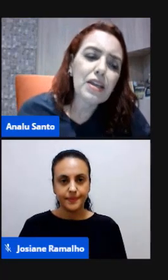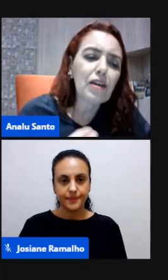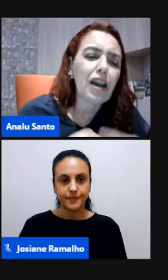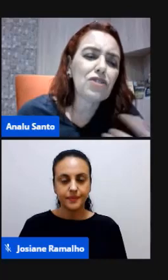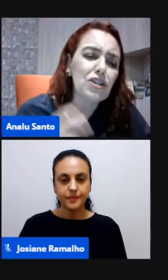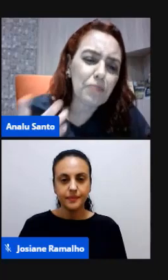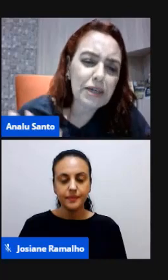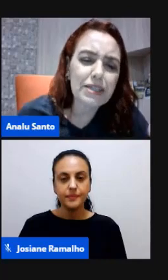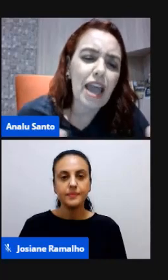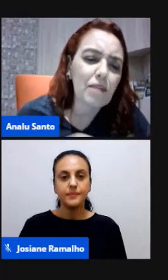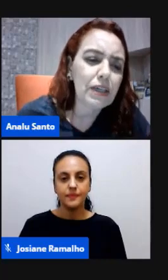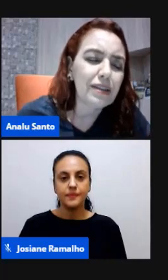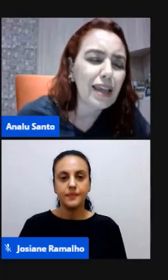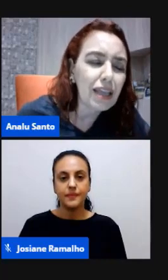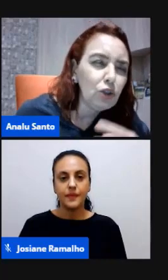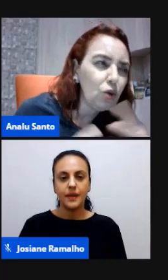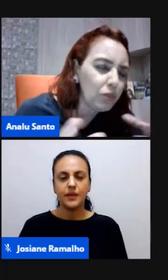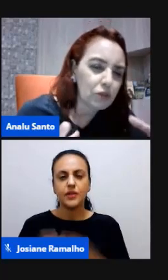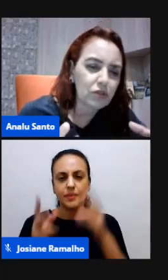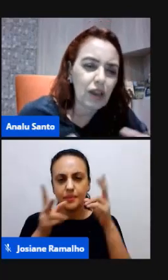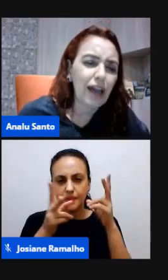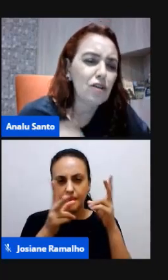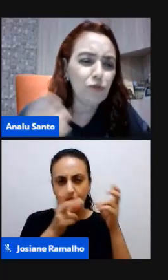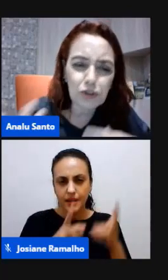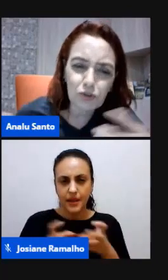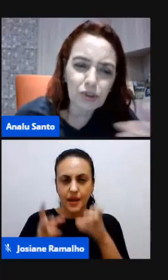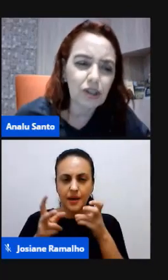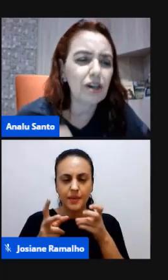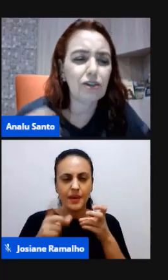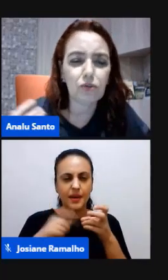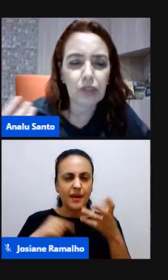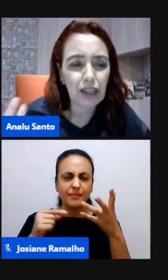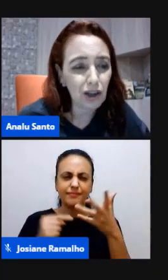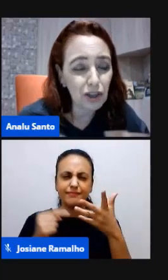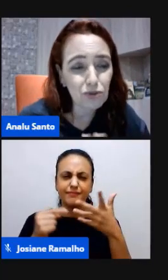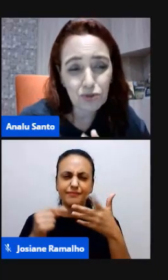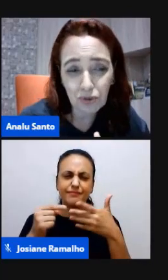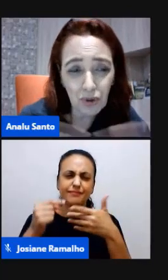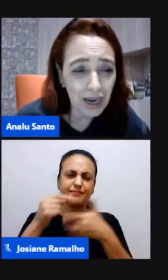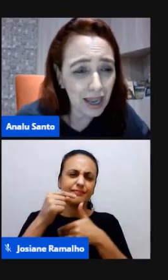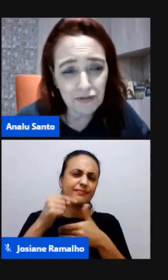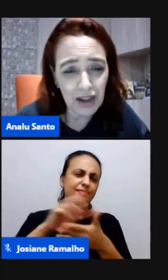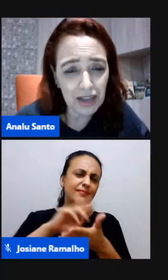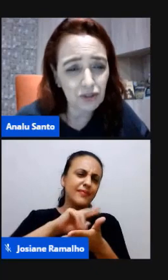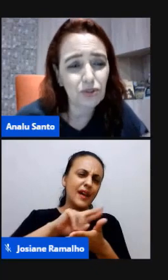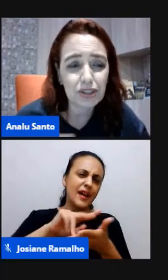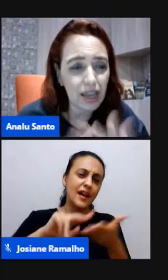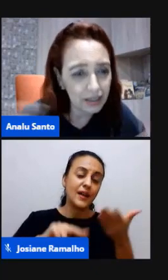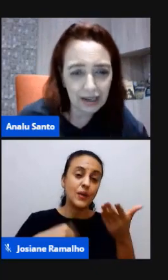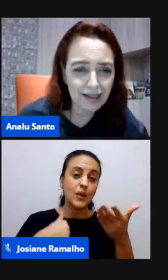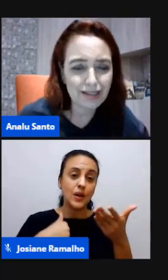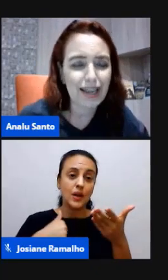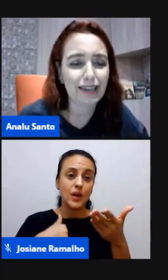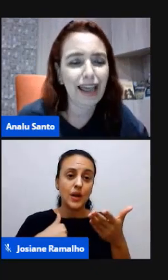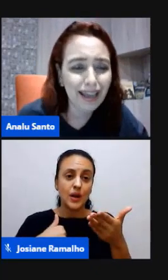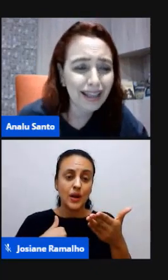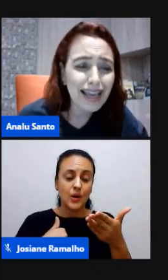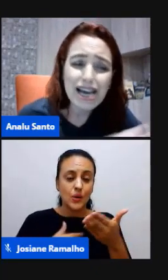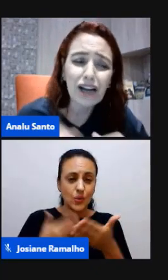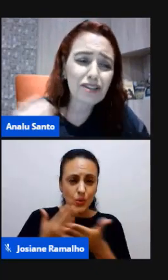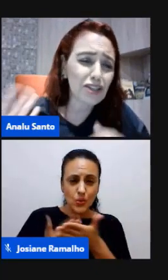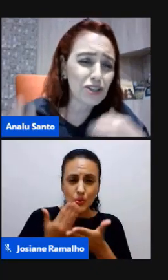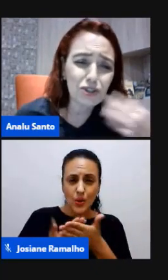E aí, a gente percebe que tem inúmeros. Aí eu fui estudando, eu estou naquela fase do sei que nada sei,